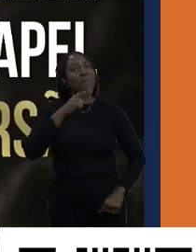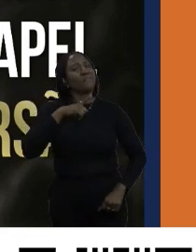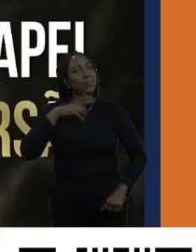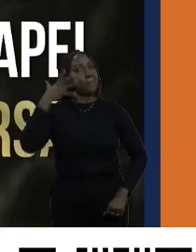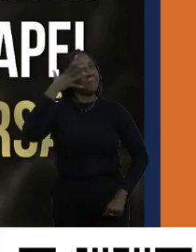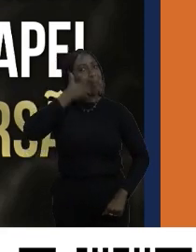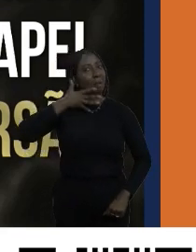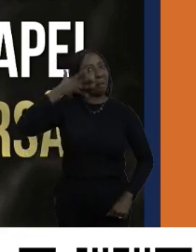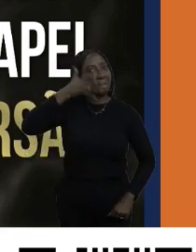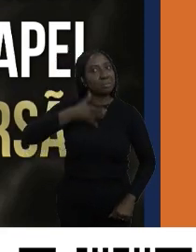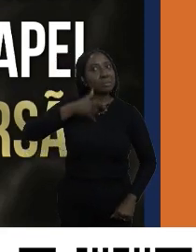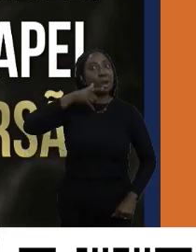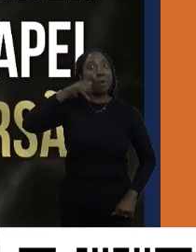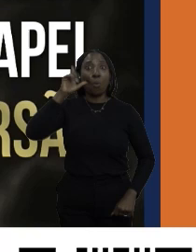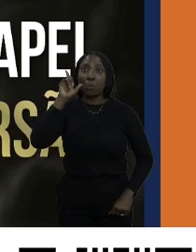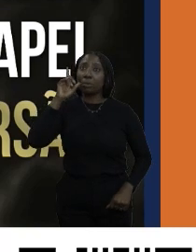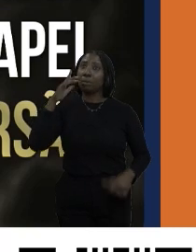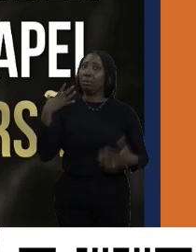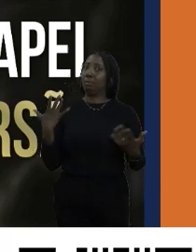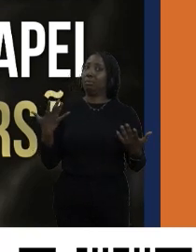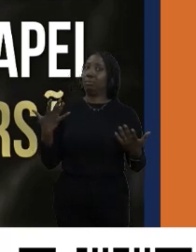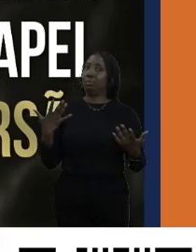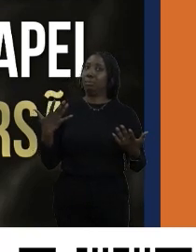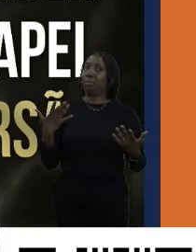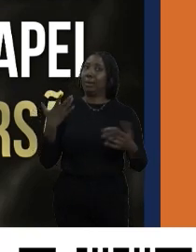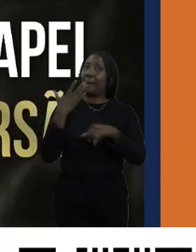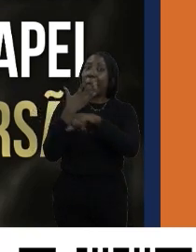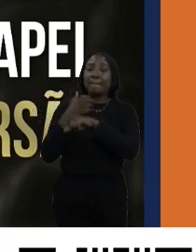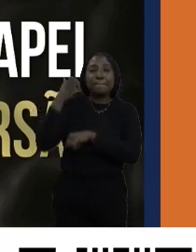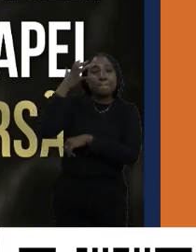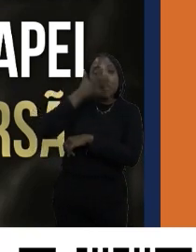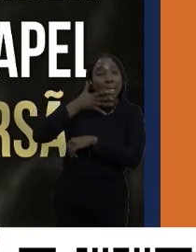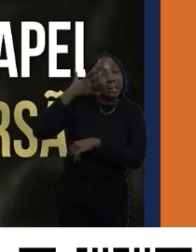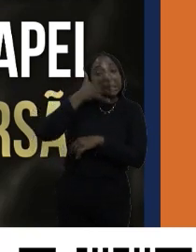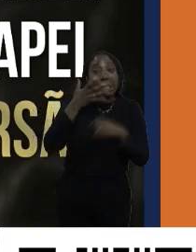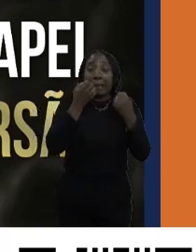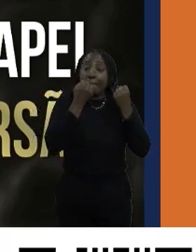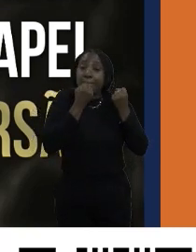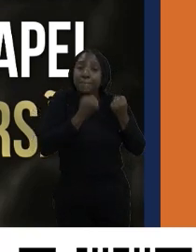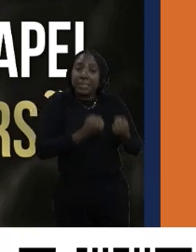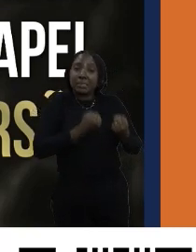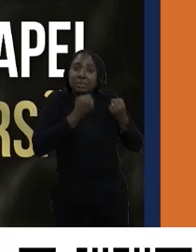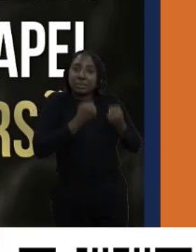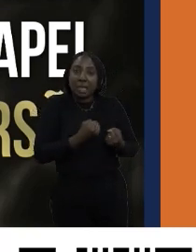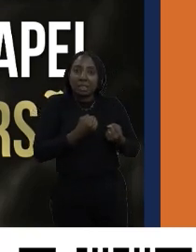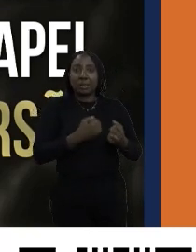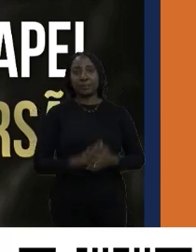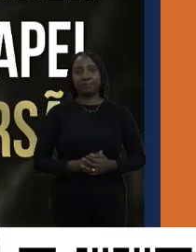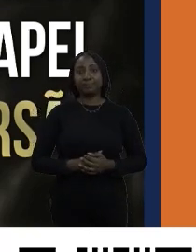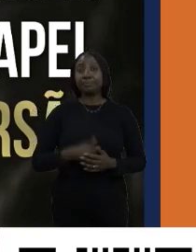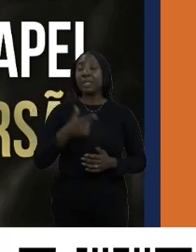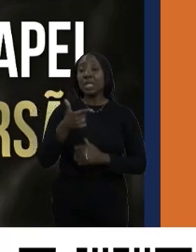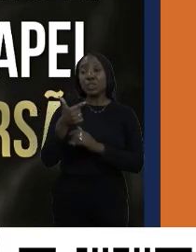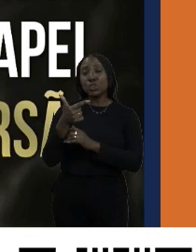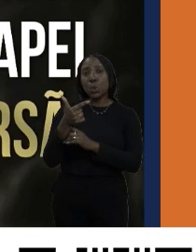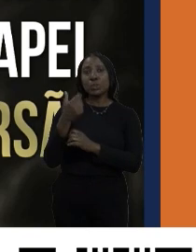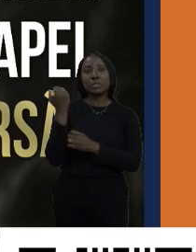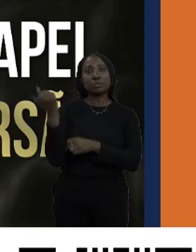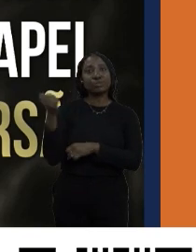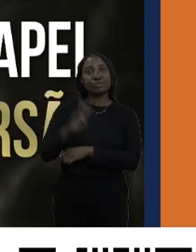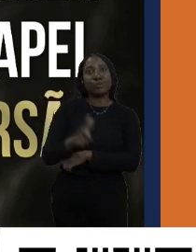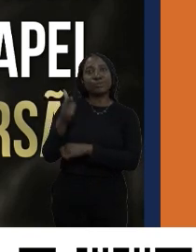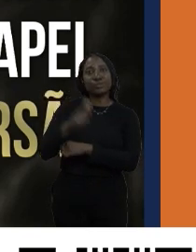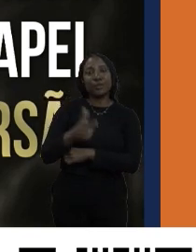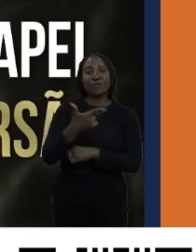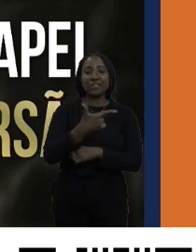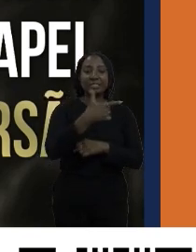ontem, meu irmão, o treino dele é foda. E treinava. Era para fazer 12 repetições, fazia 20, não cansava. Era o primeiro a chegar, o